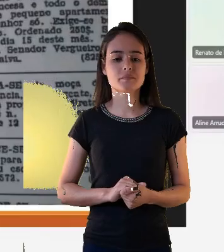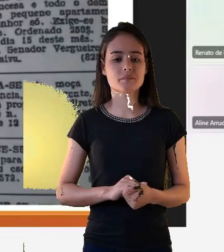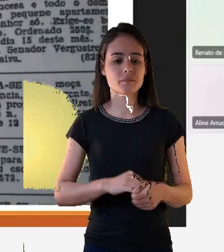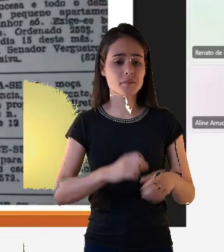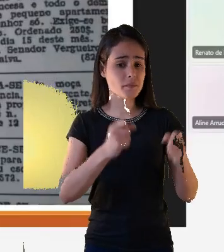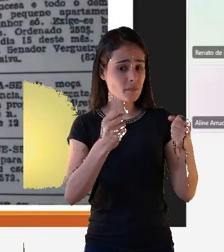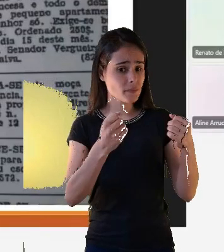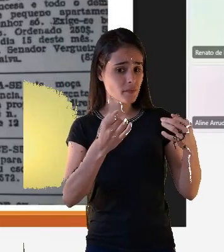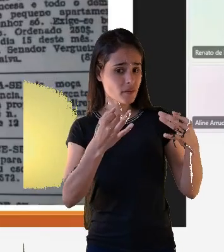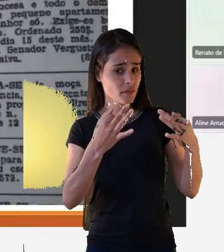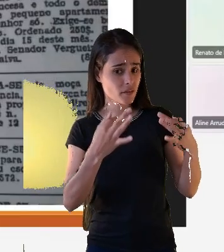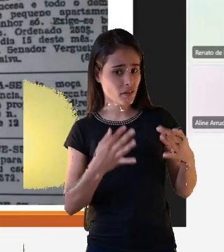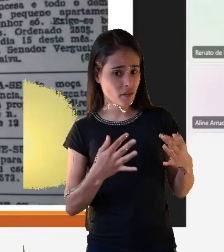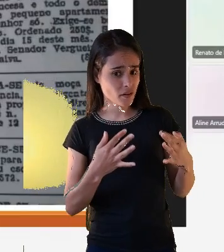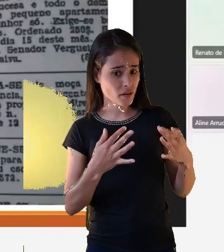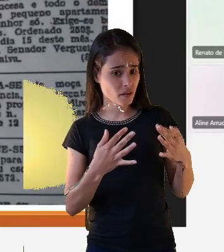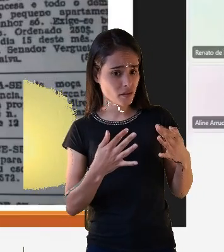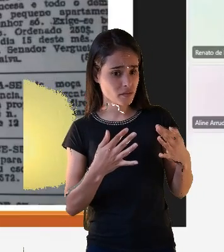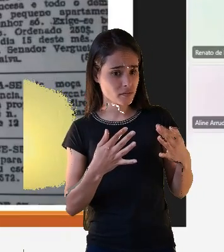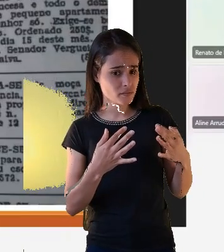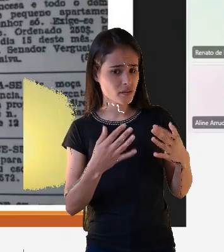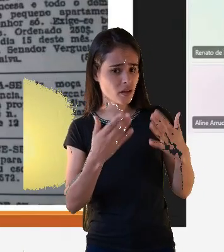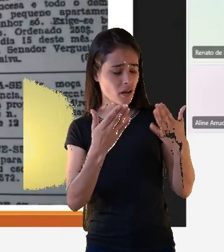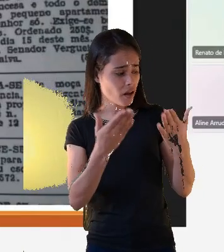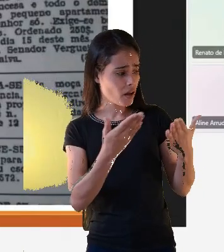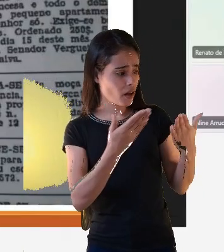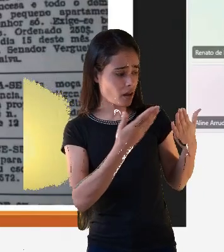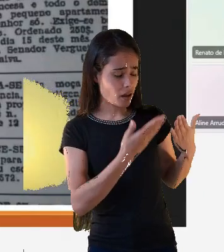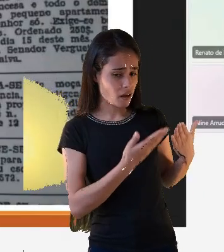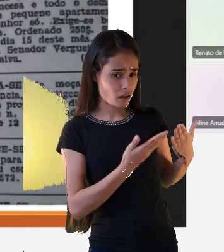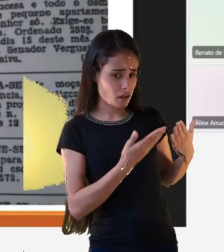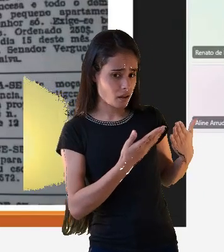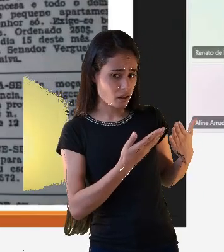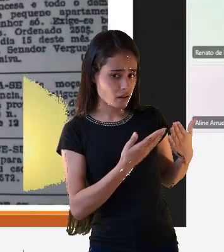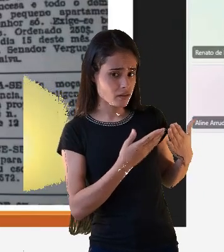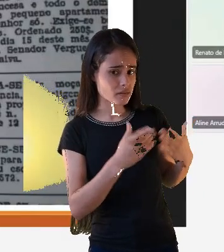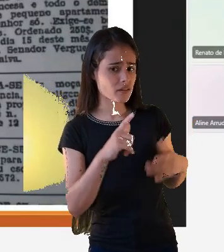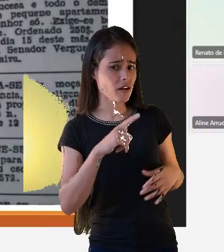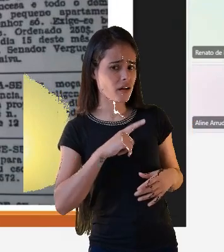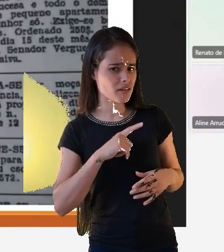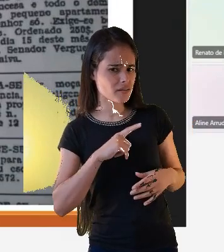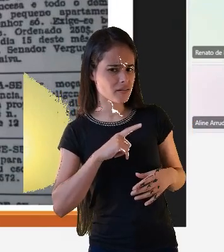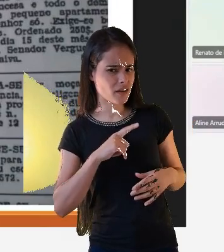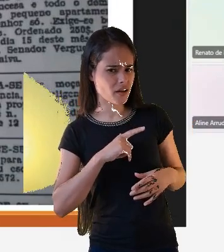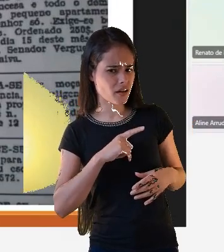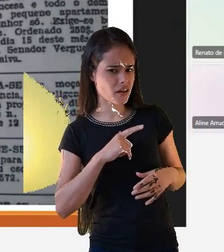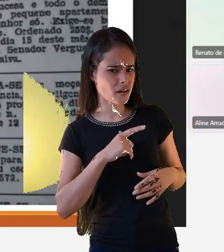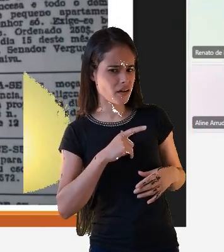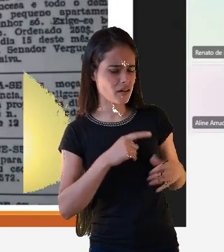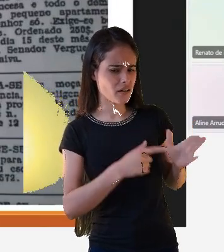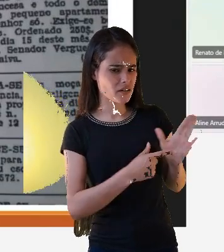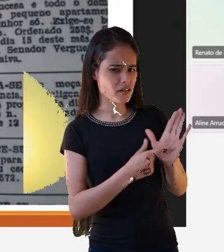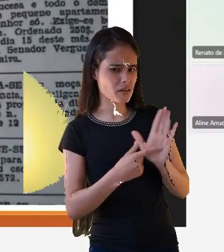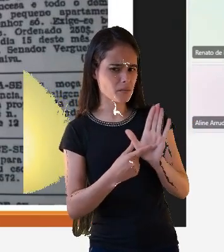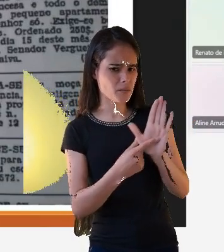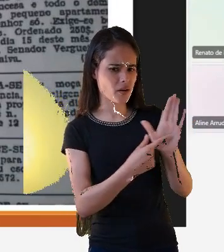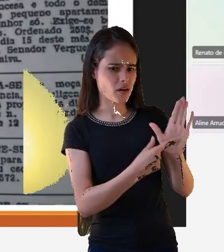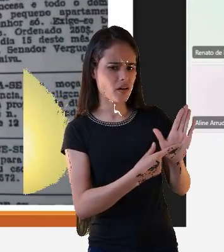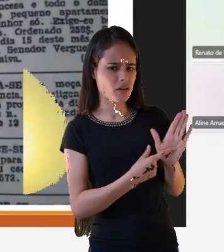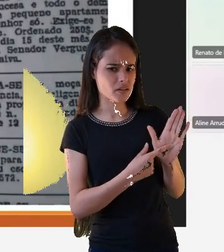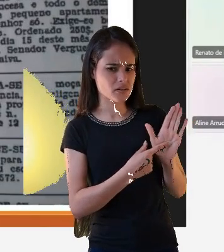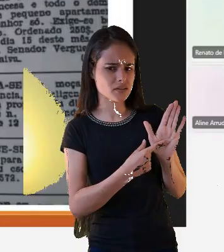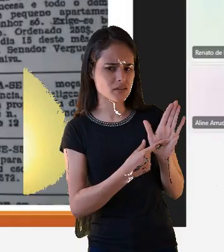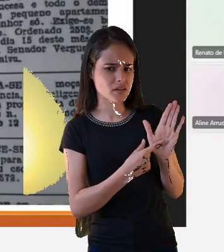grande parte delas, pede boa aparência, que na verdade significa, ou essa, ou qualquer outra